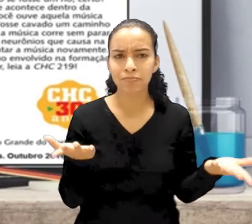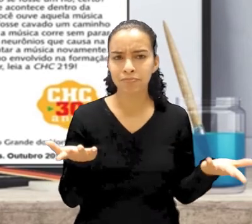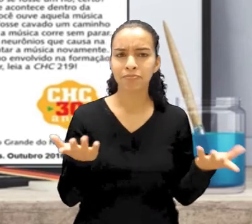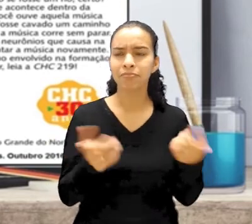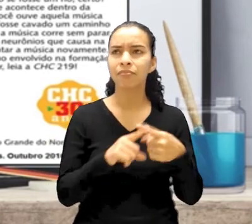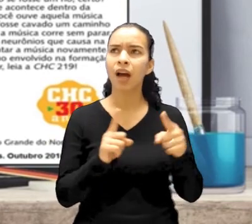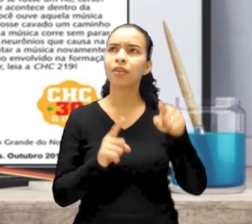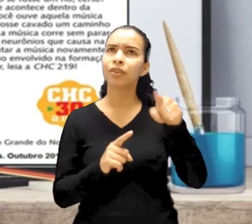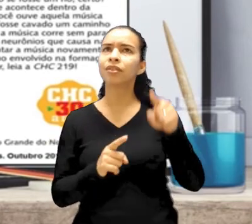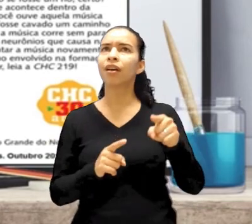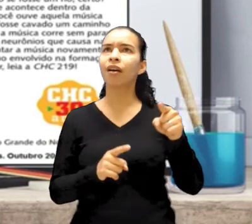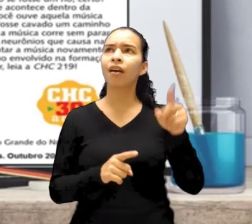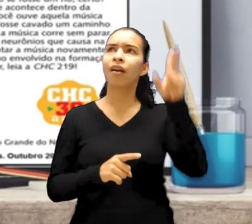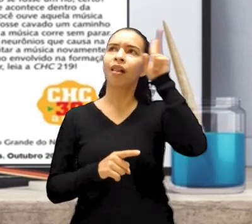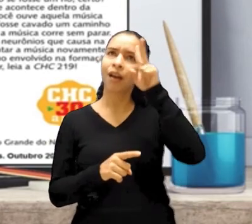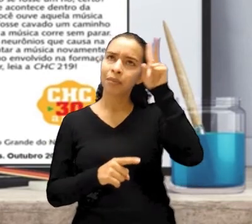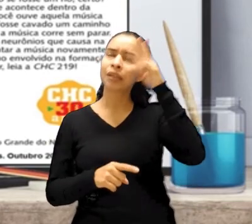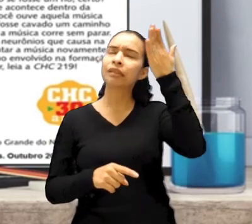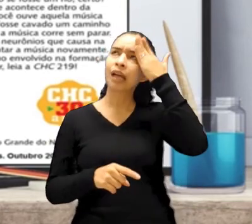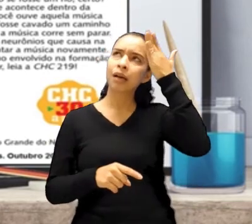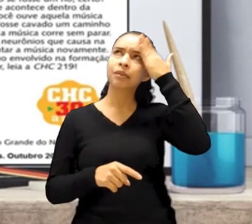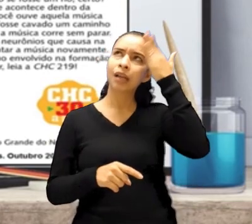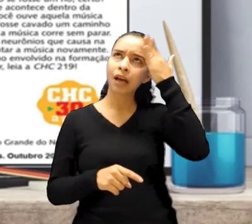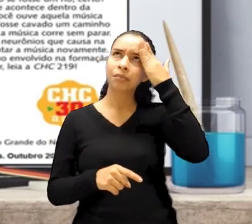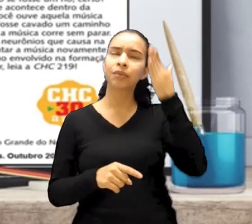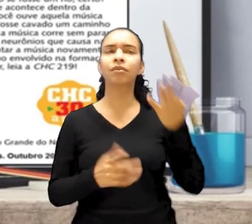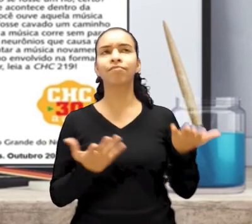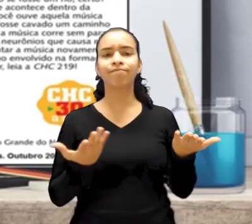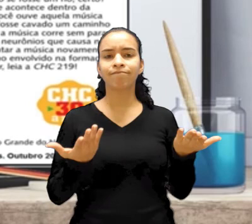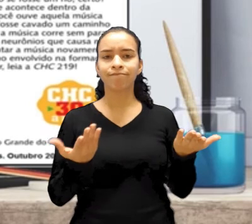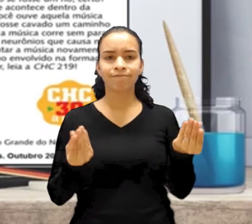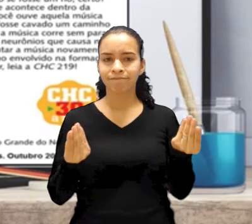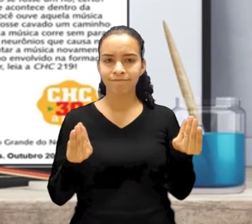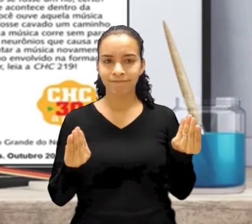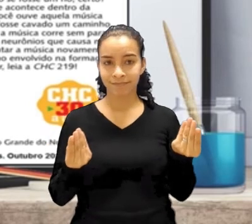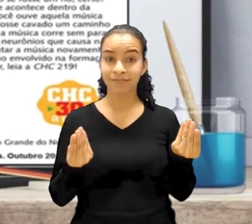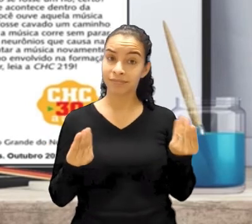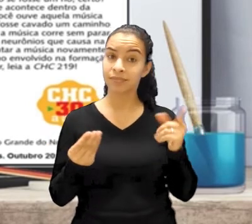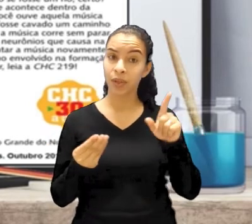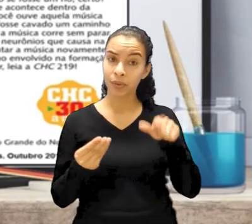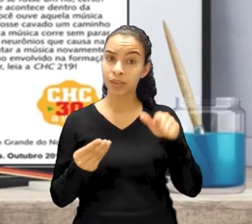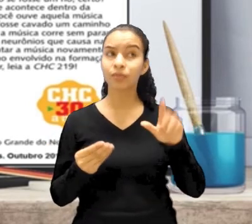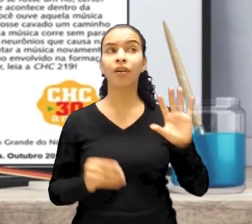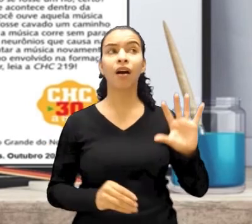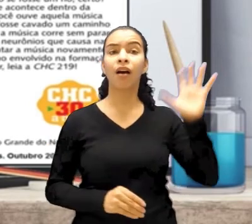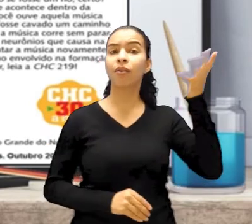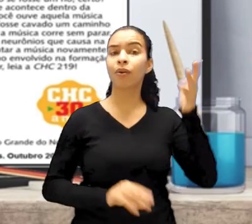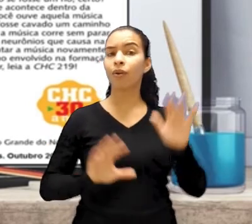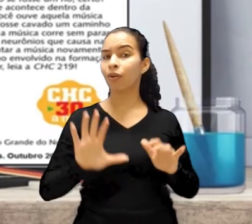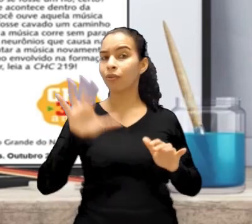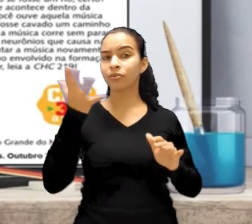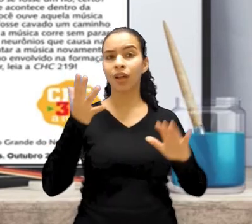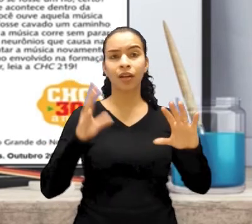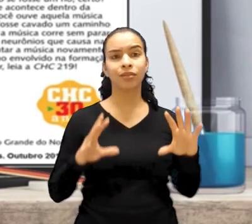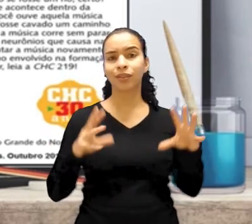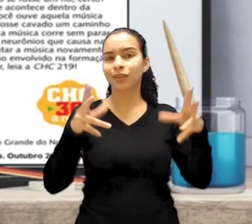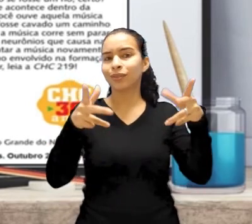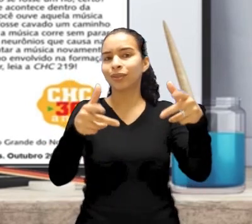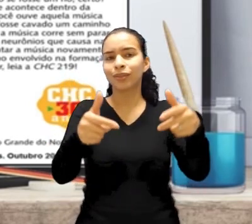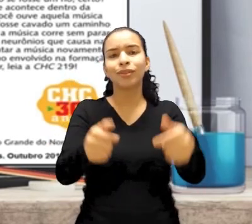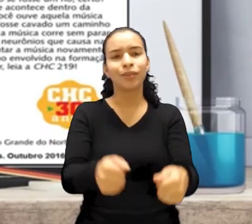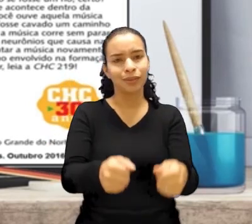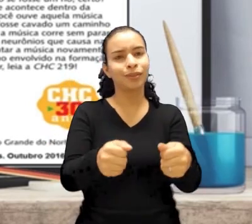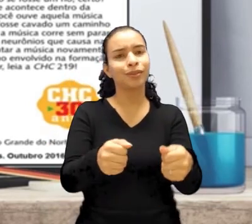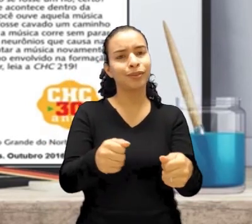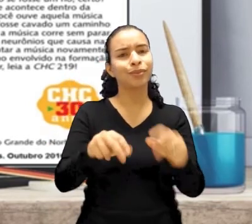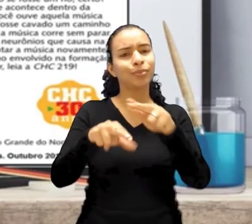de repente vem aquela música na sua cabeça. E por que será que isso acontece? Né? Então veja que são questões que o autor vai fazendo